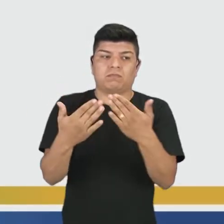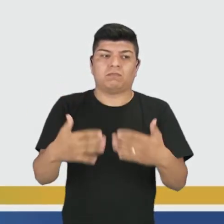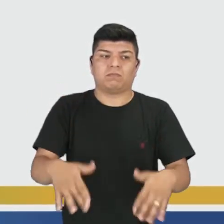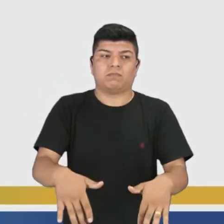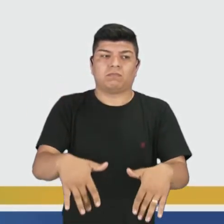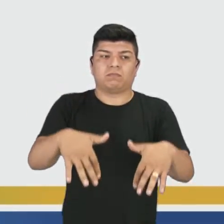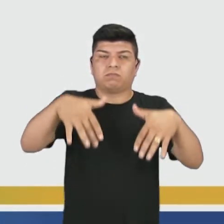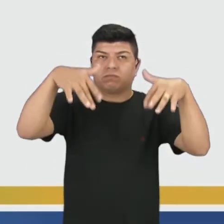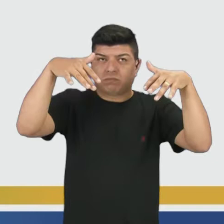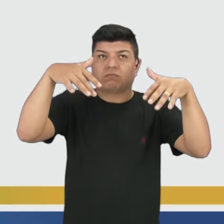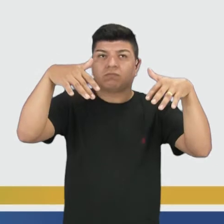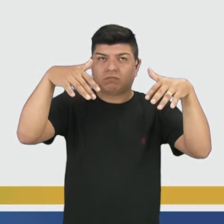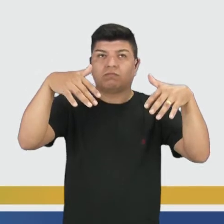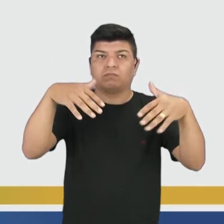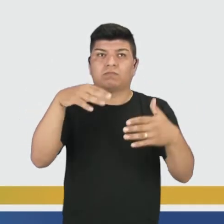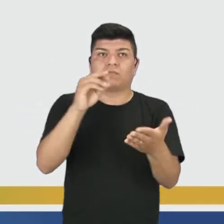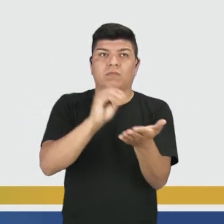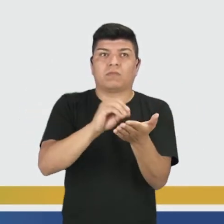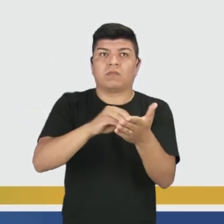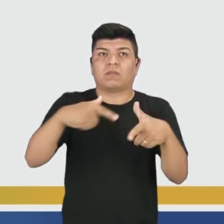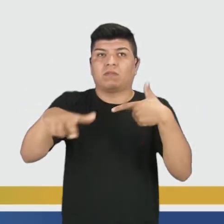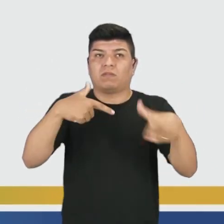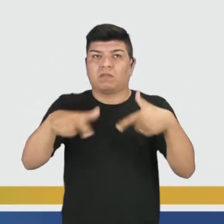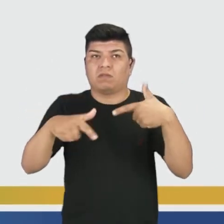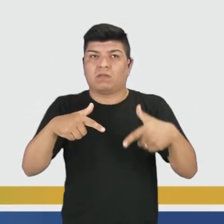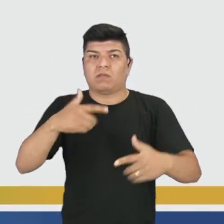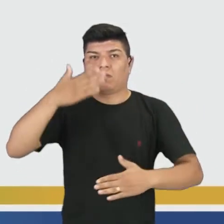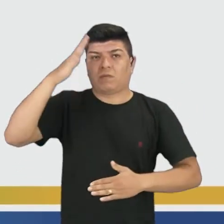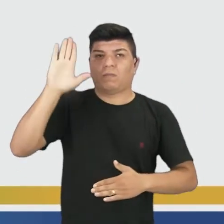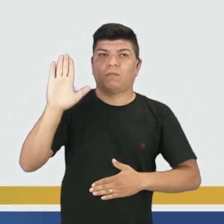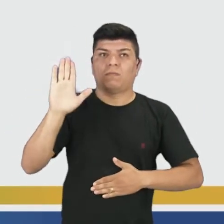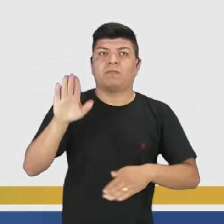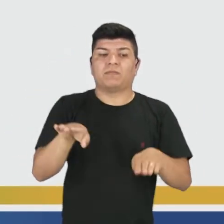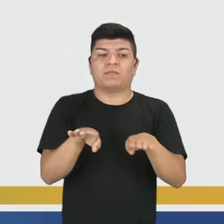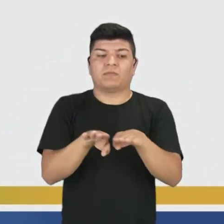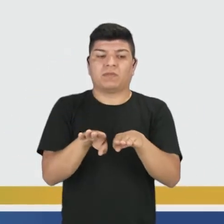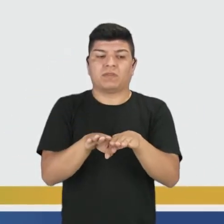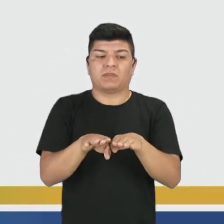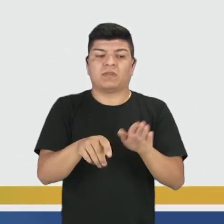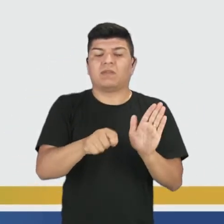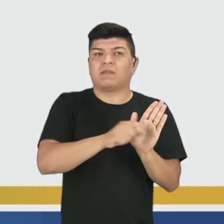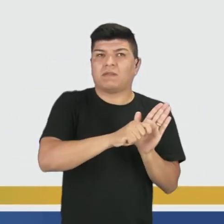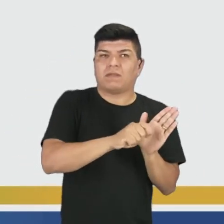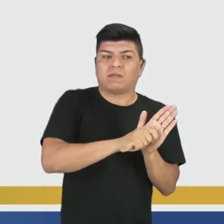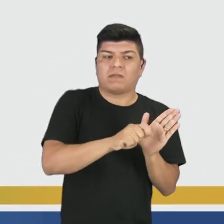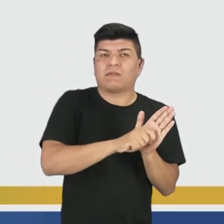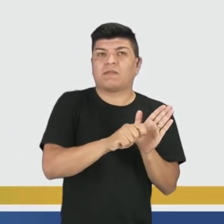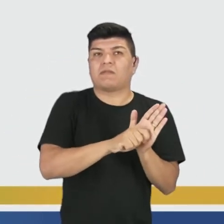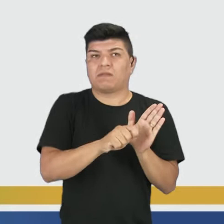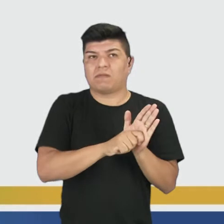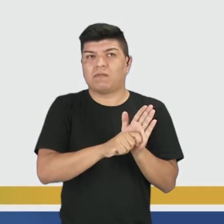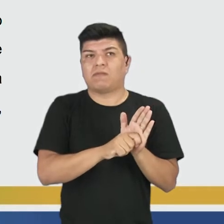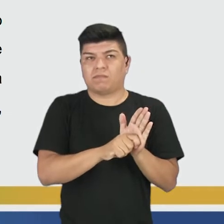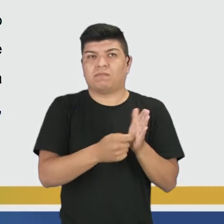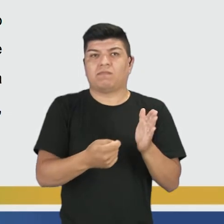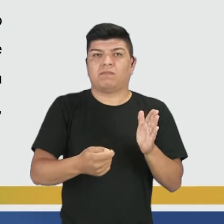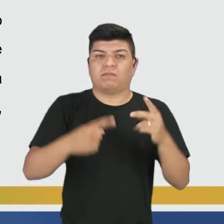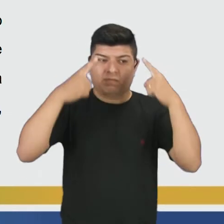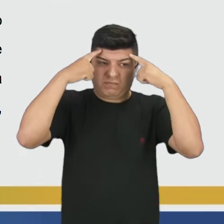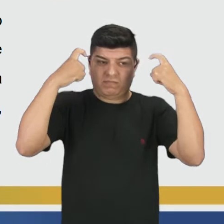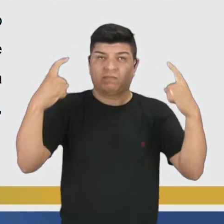desemprego, desnutrição, marginalização e, no bojo de tudo isso, vem a